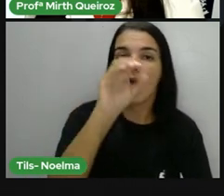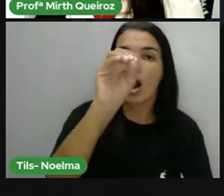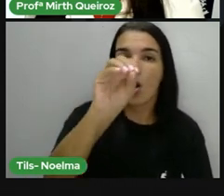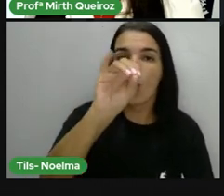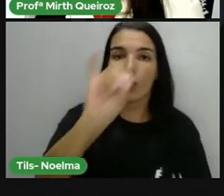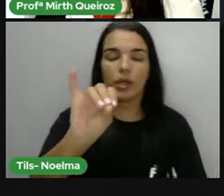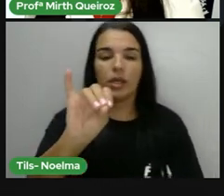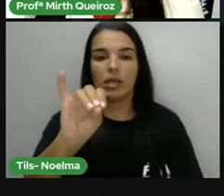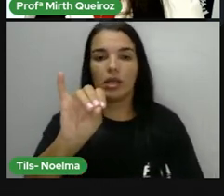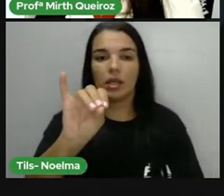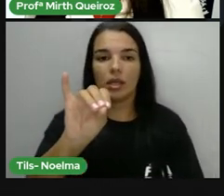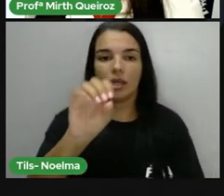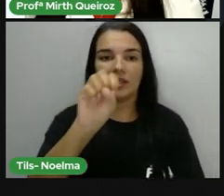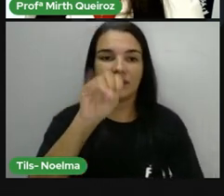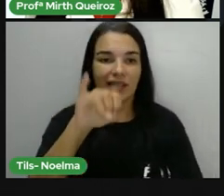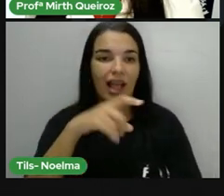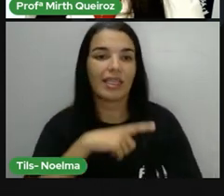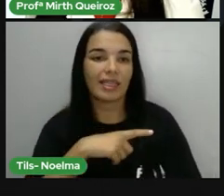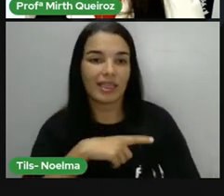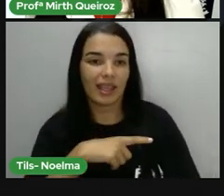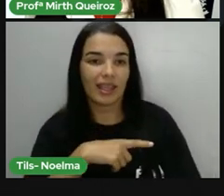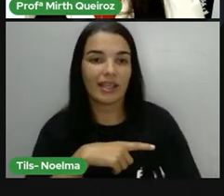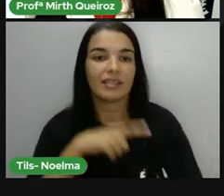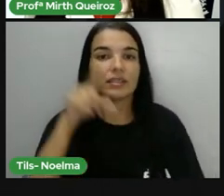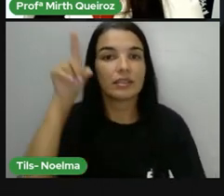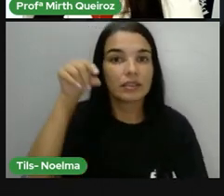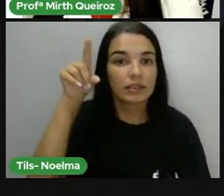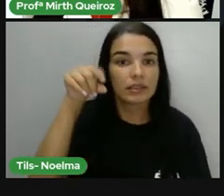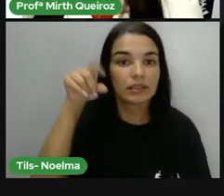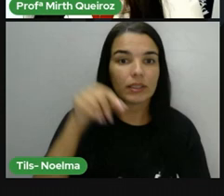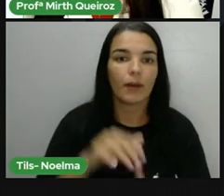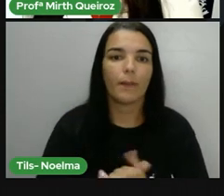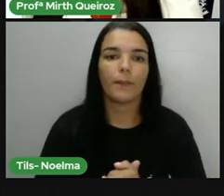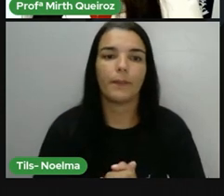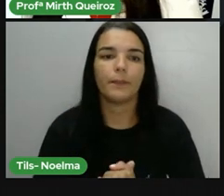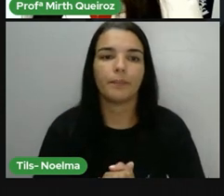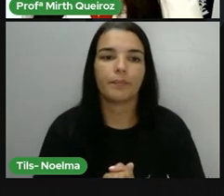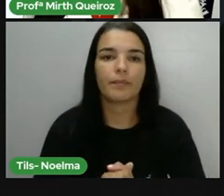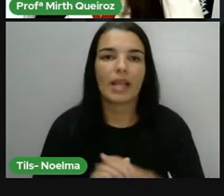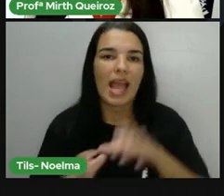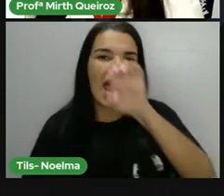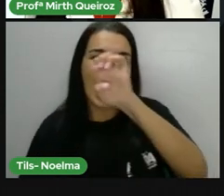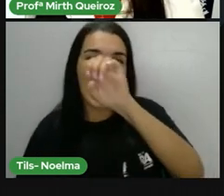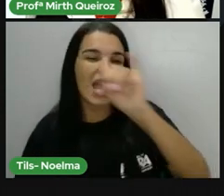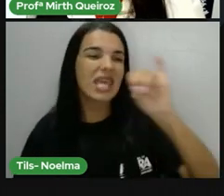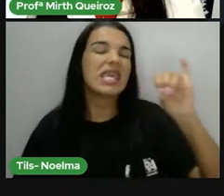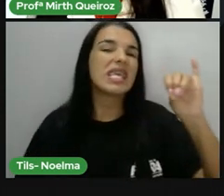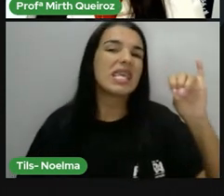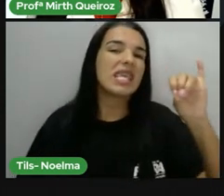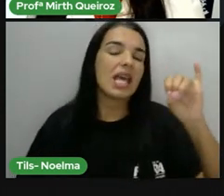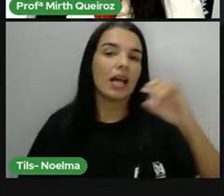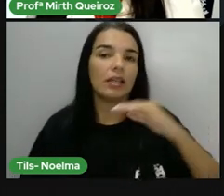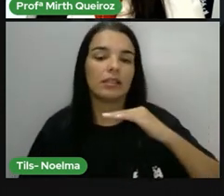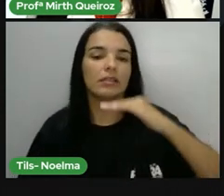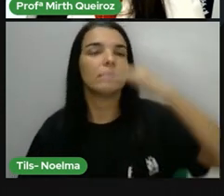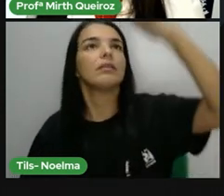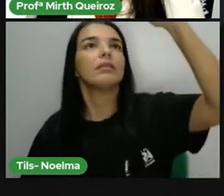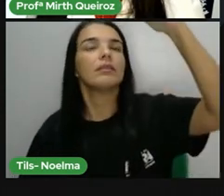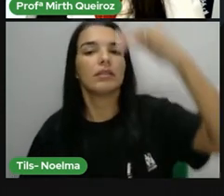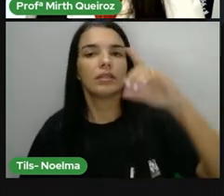tônica das palavras paroxítonas, que aí seria o quê? Ei, oi, ditongo crescente,